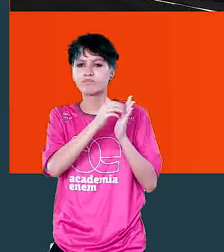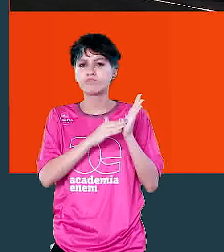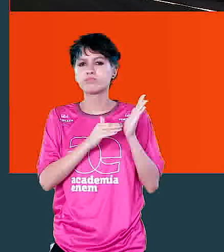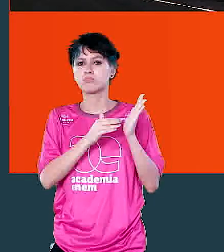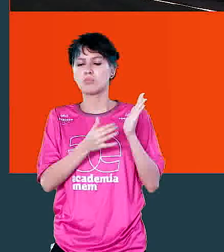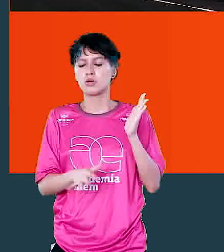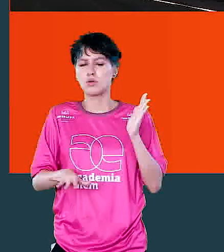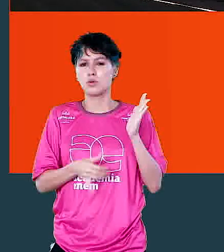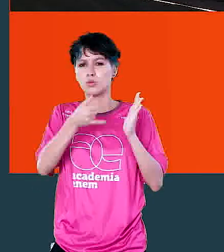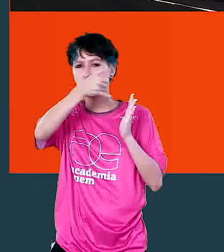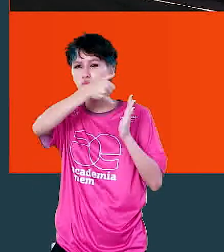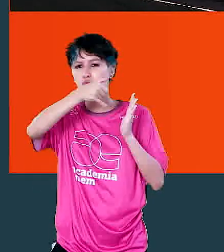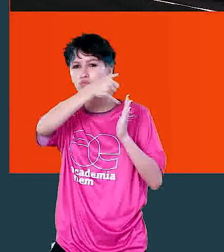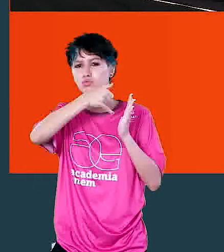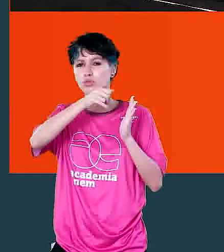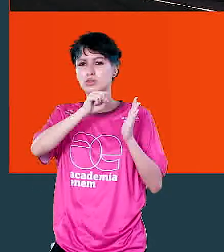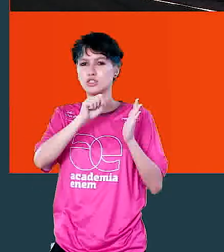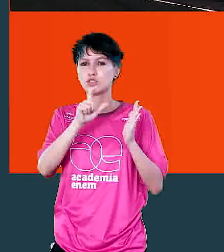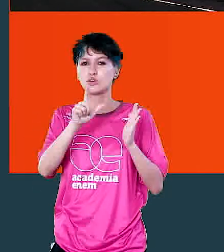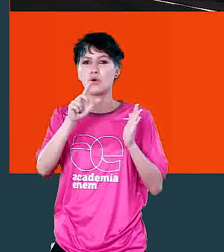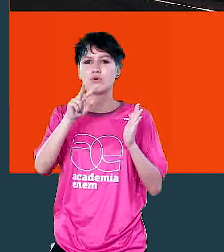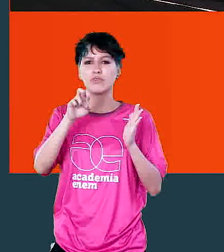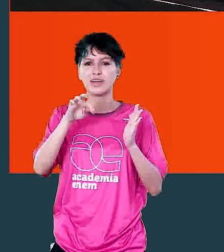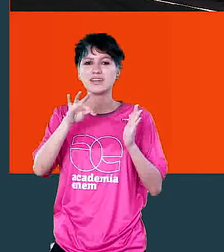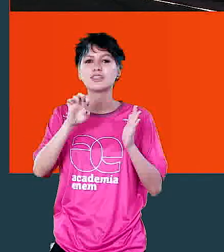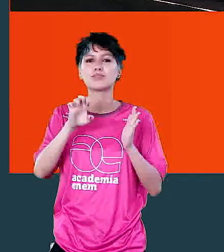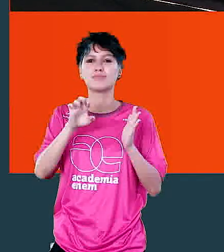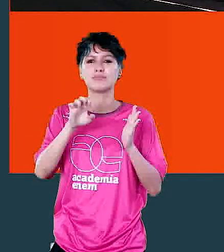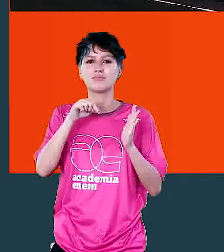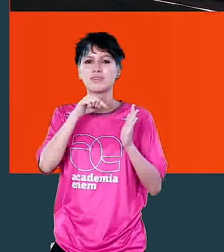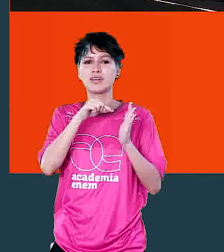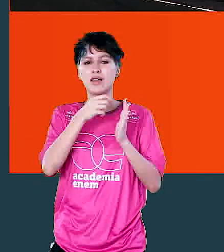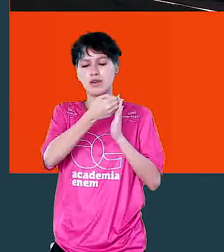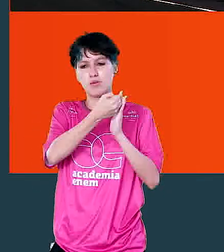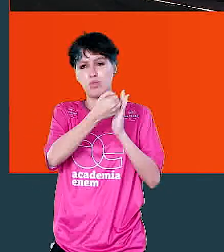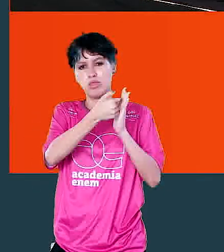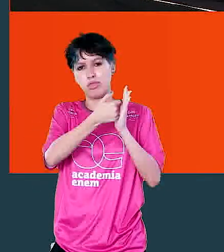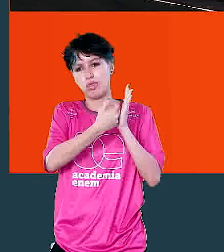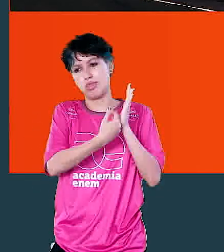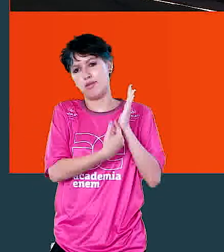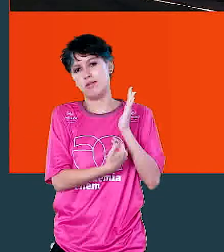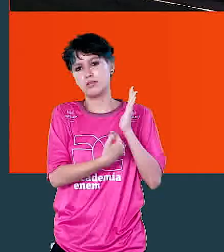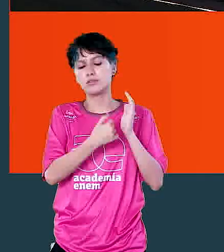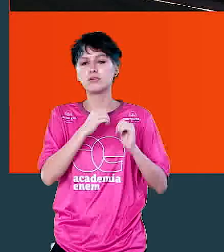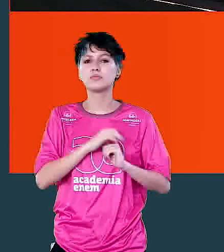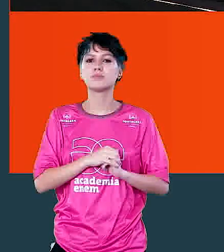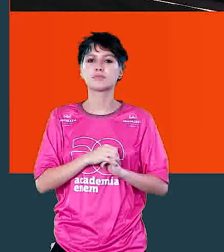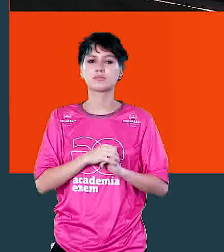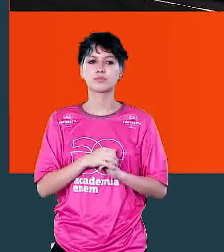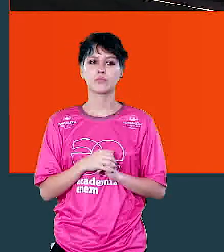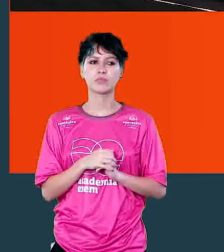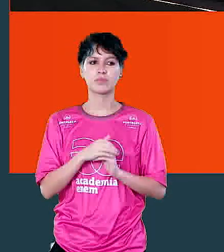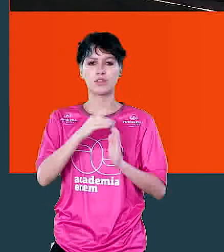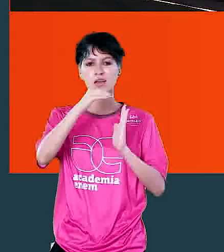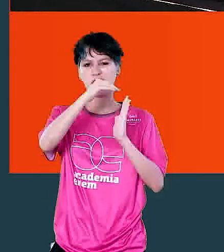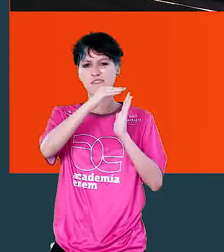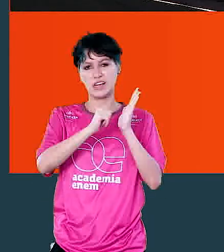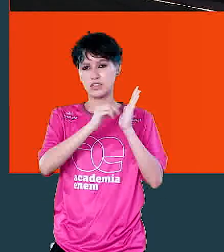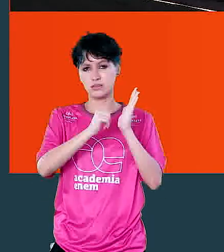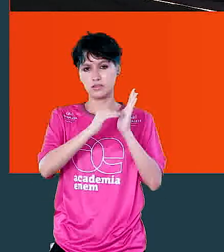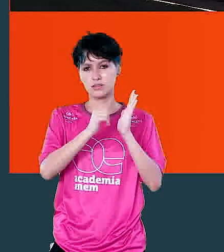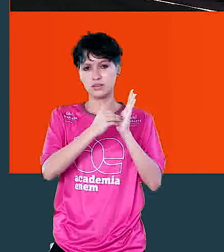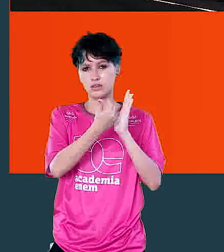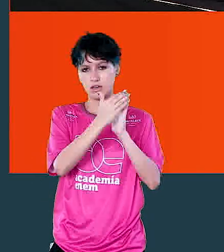um solvente. O que o solvente vai fazer, pô? Ele vai dissolver a tinta. Ele vai extrair a tinta daquele